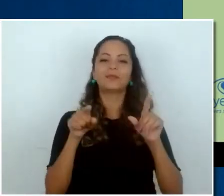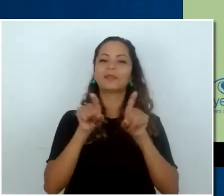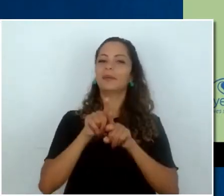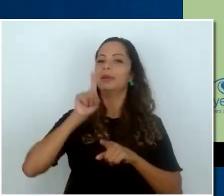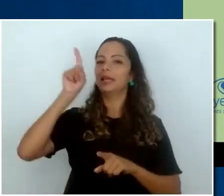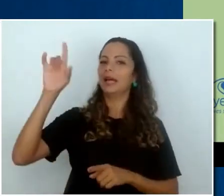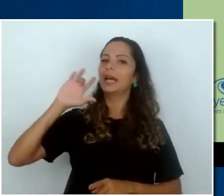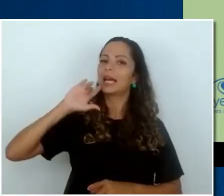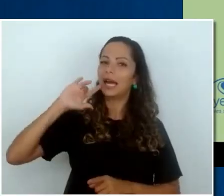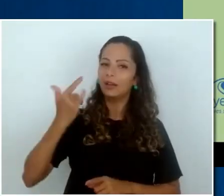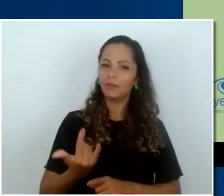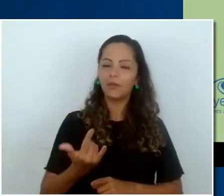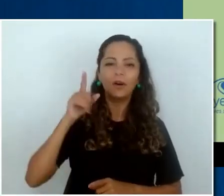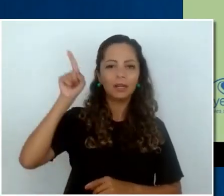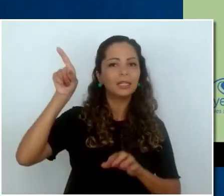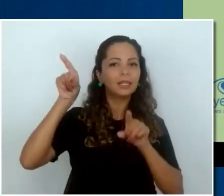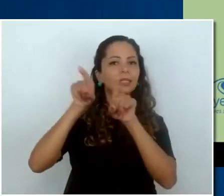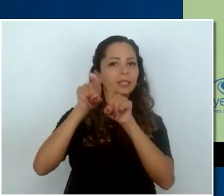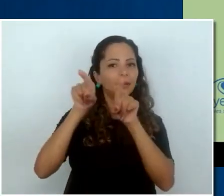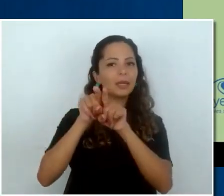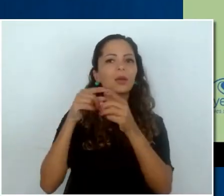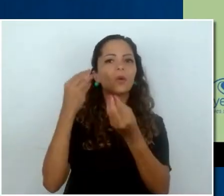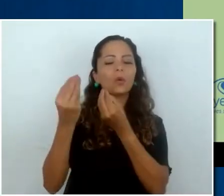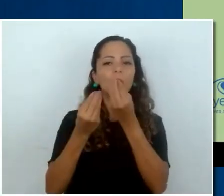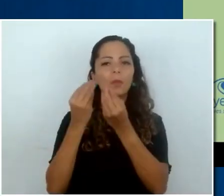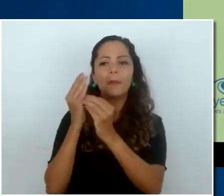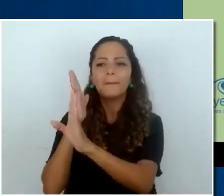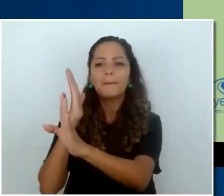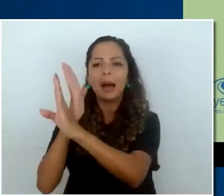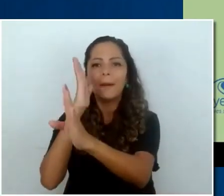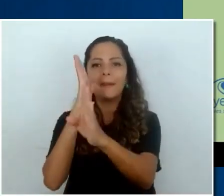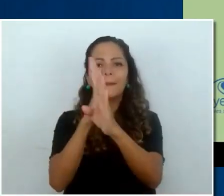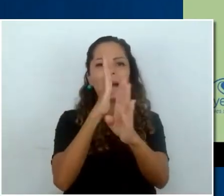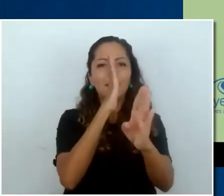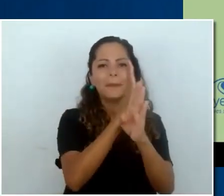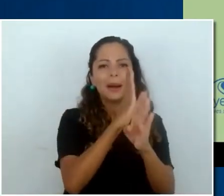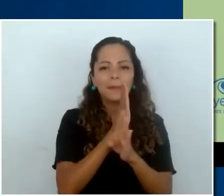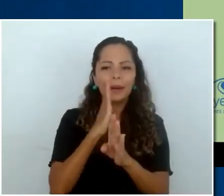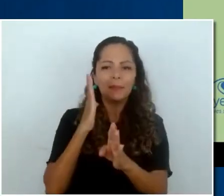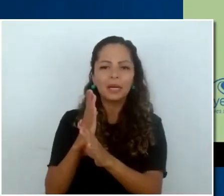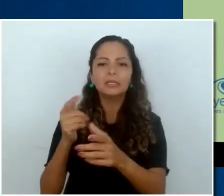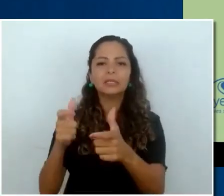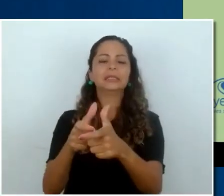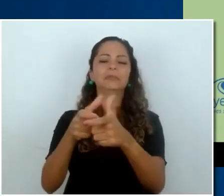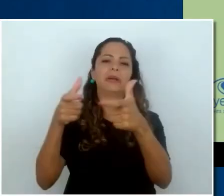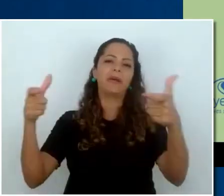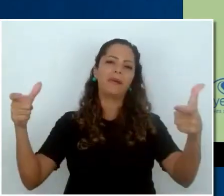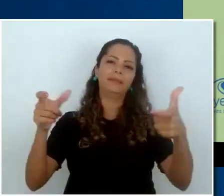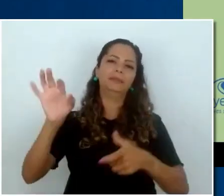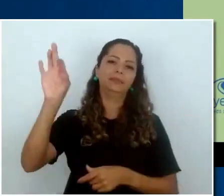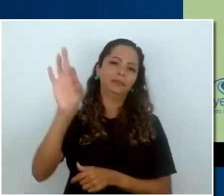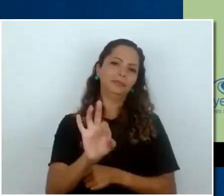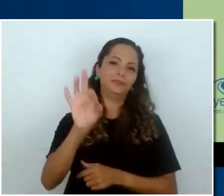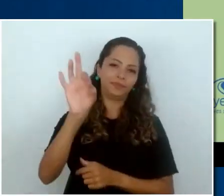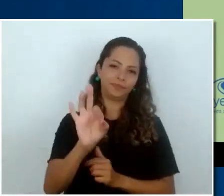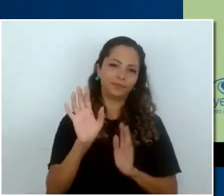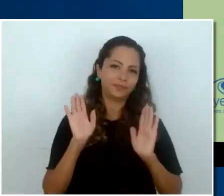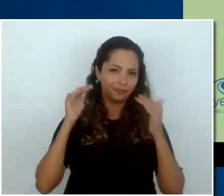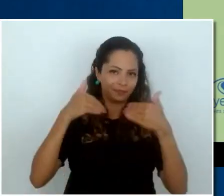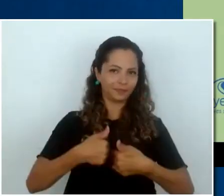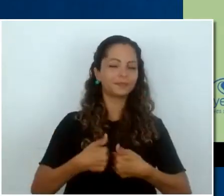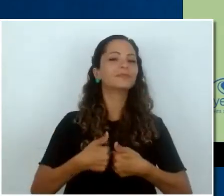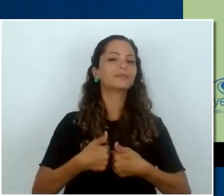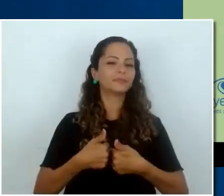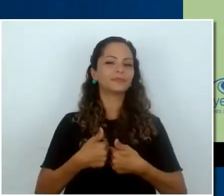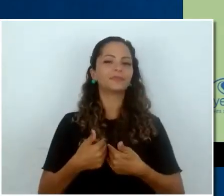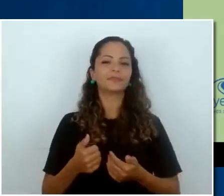diagnóstica é muito pequeno. Então, o que explica a enorme porcentagem de aumento da prevalência do autismo? O que nós